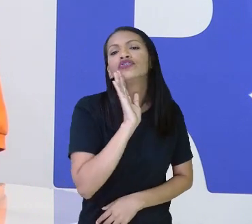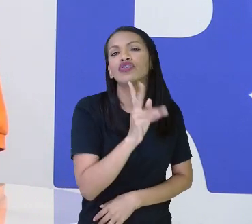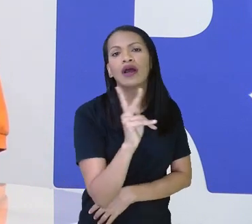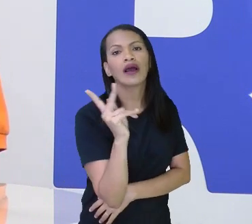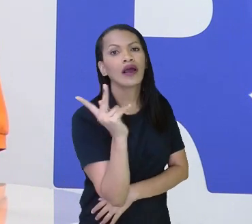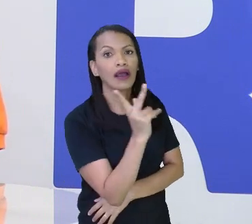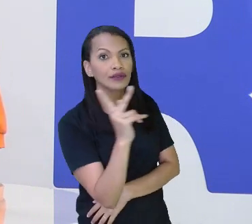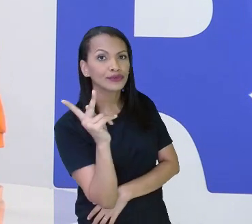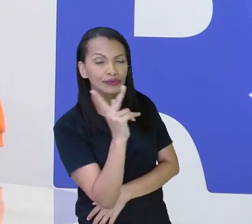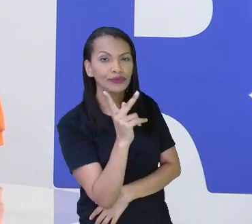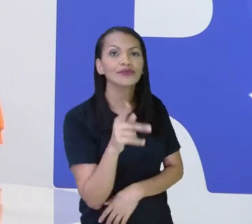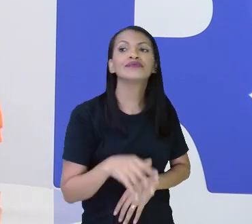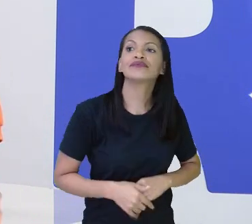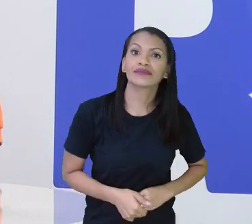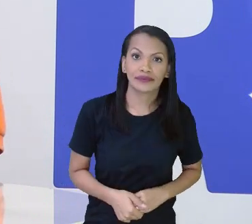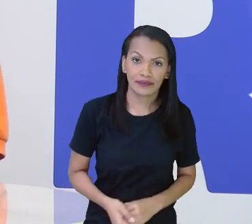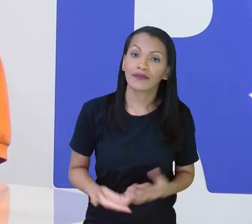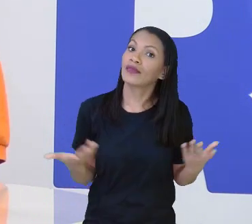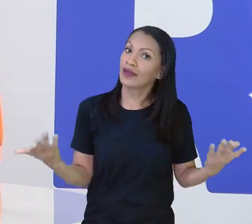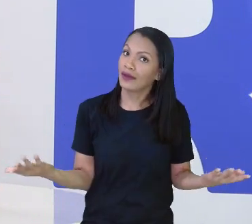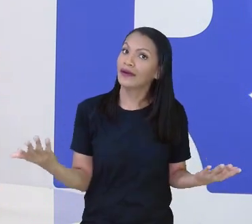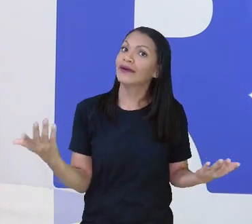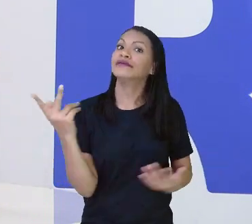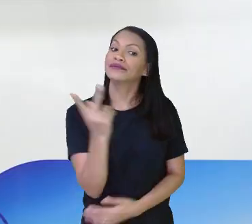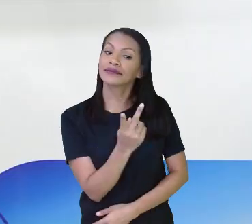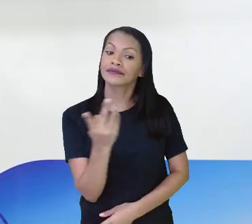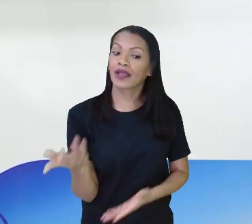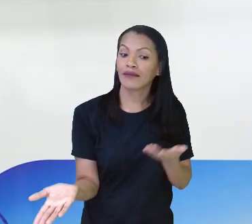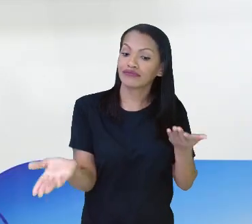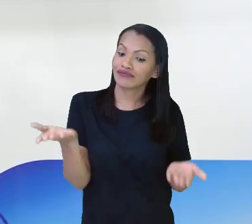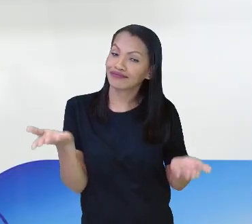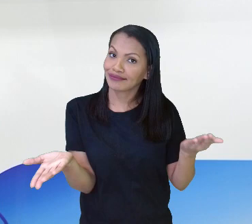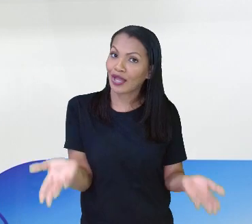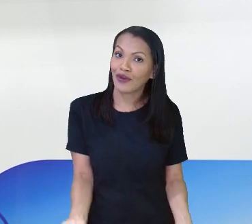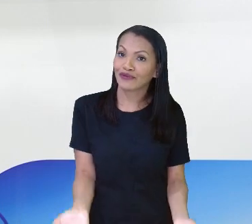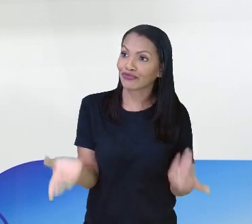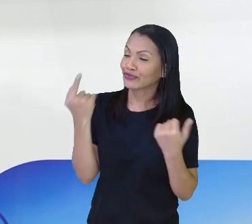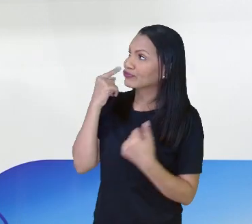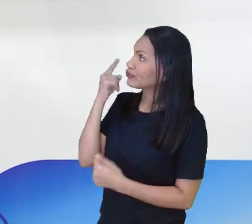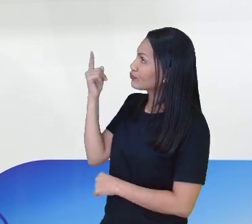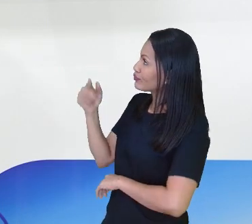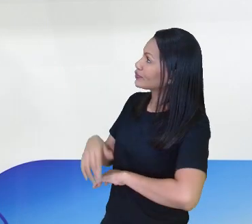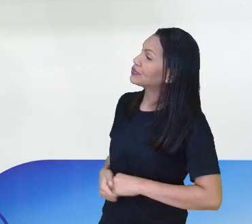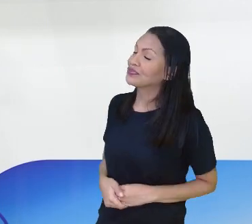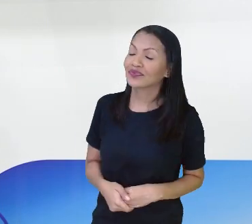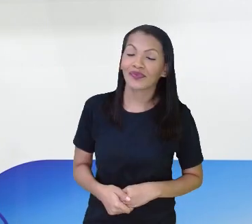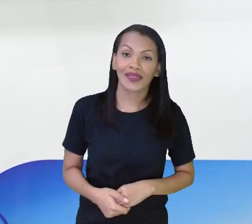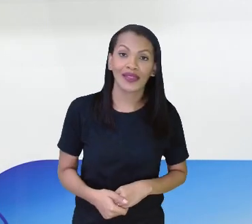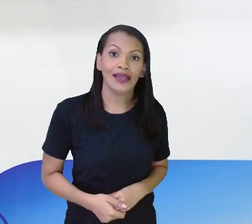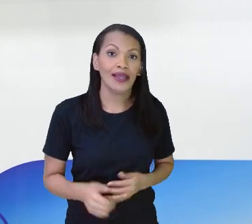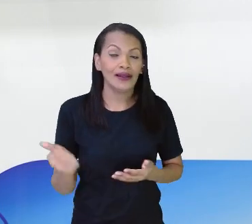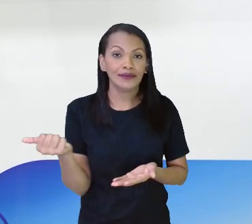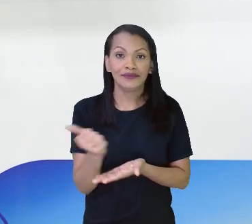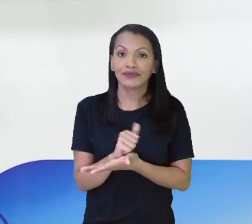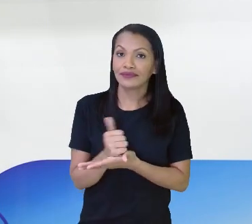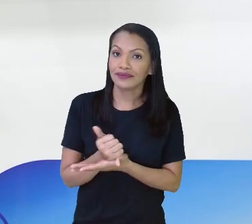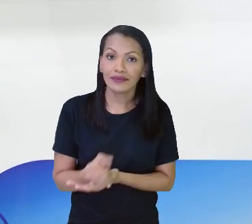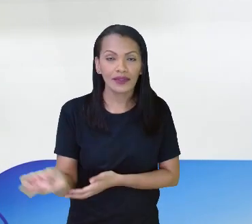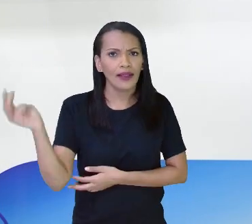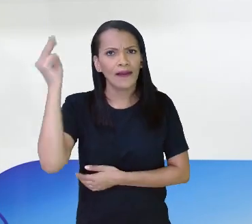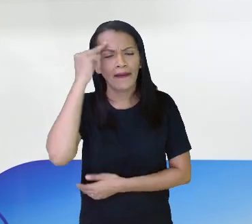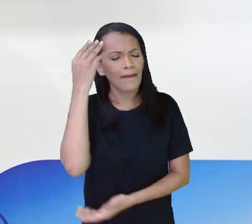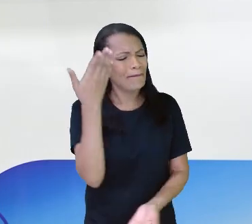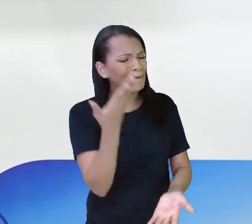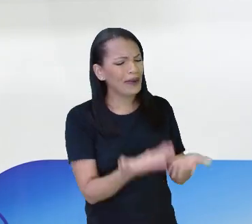está torcendo por Então estamos português. equilibrados. Estamos equilibrados. Pode soltar aí, produção. É um jogo da memória, professora Kedma. Eita, perdi. Perdeu